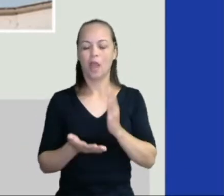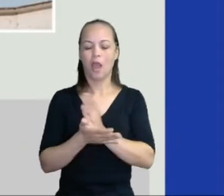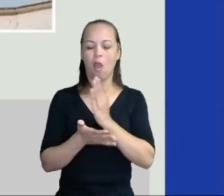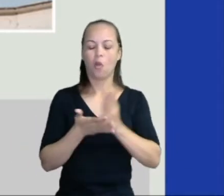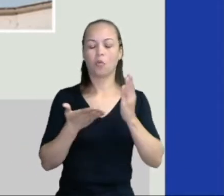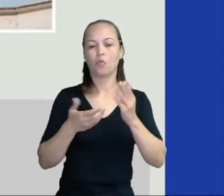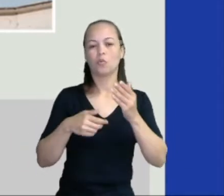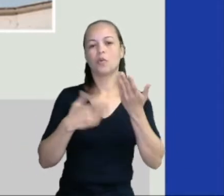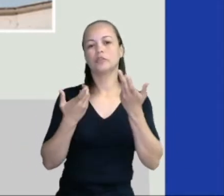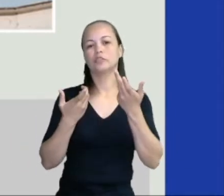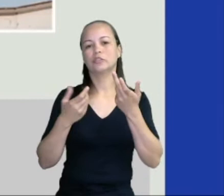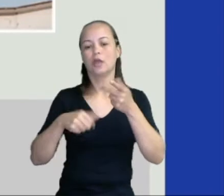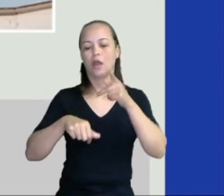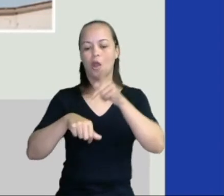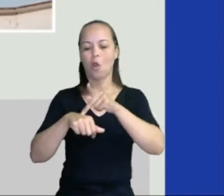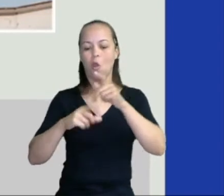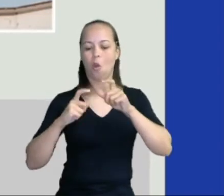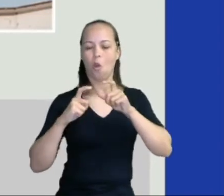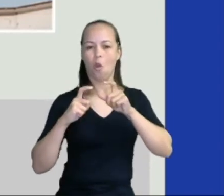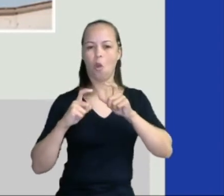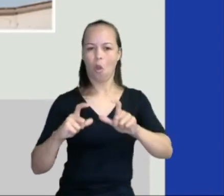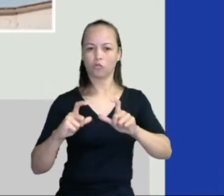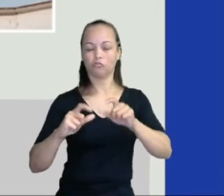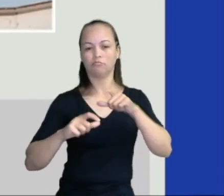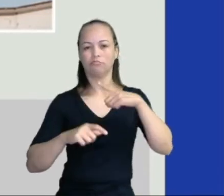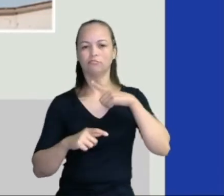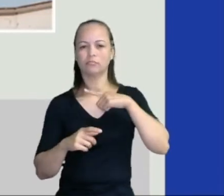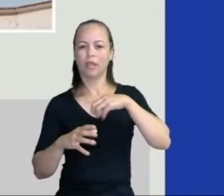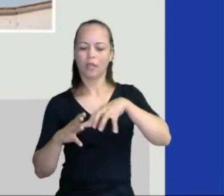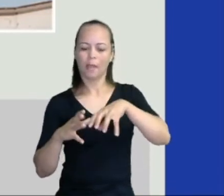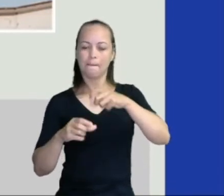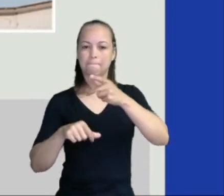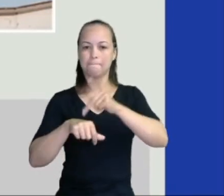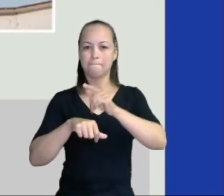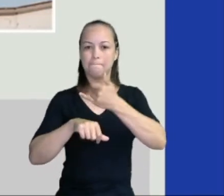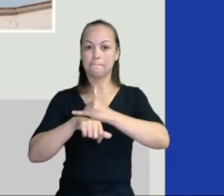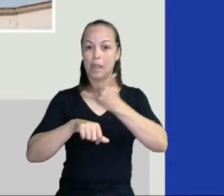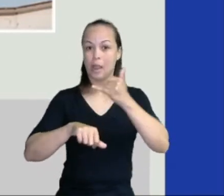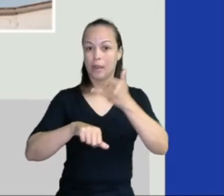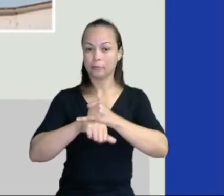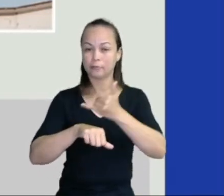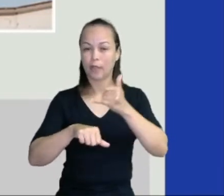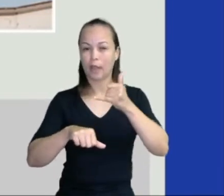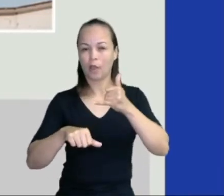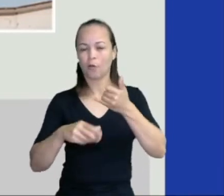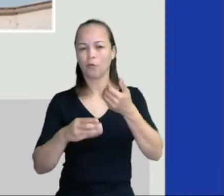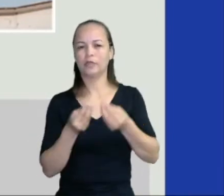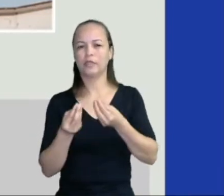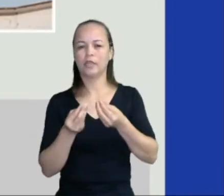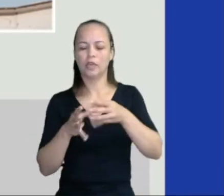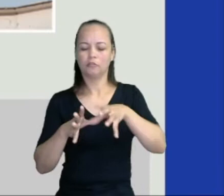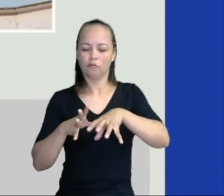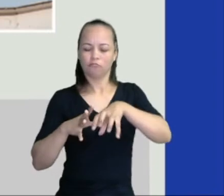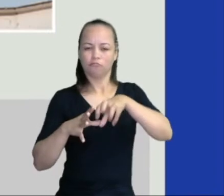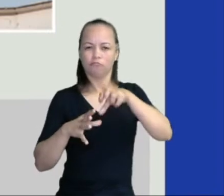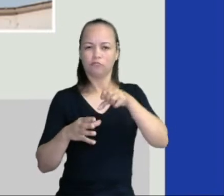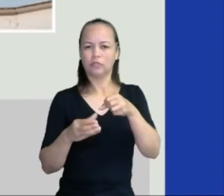possuem ali, né, metais que são tirados aí por essas